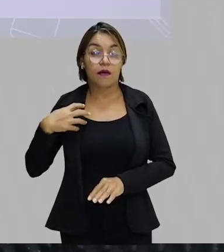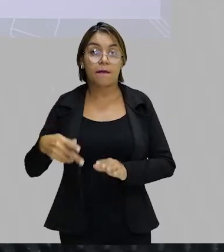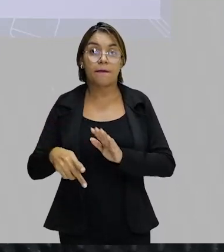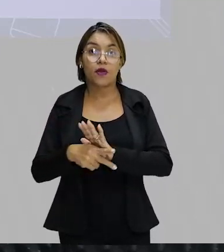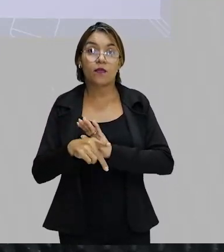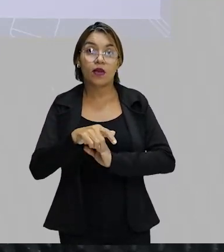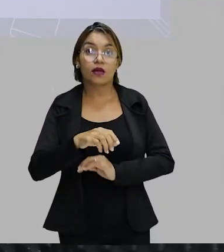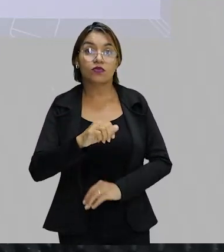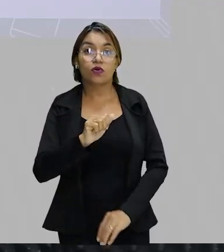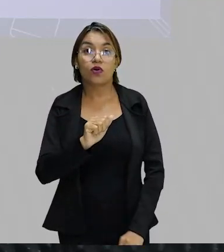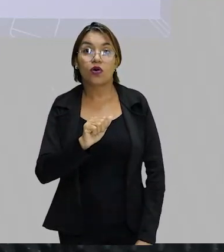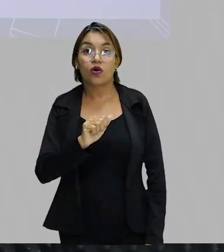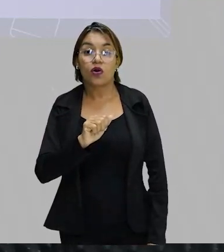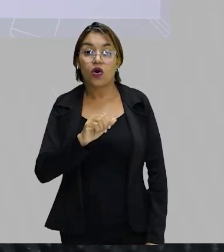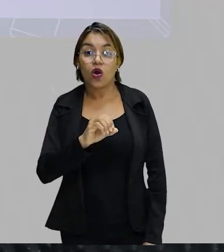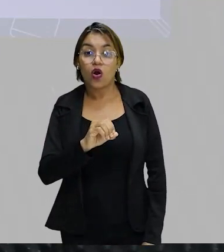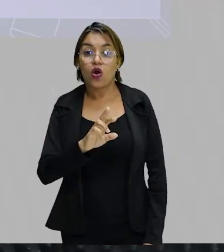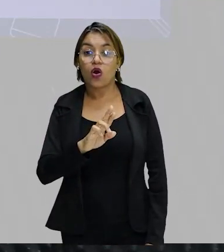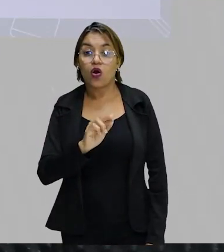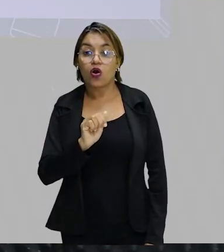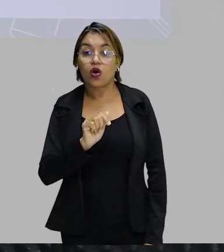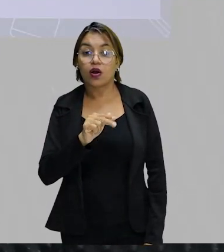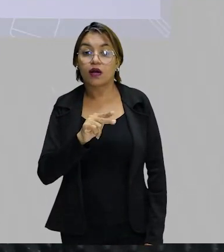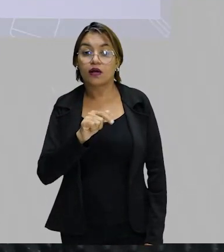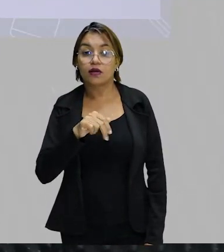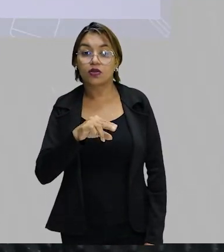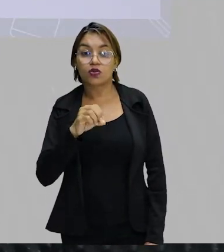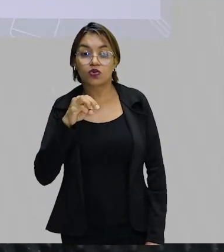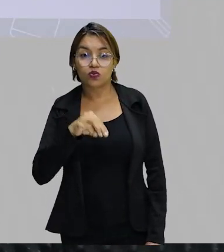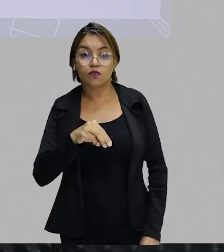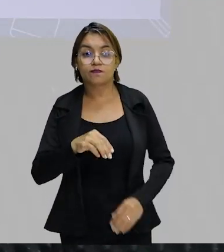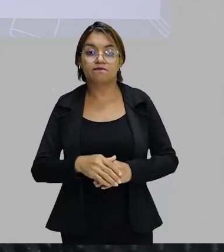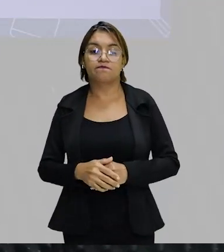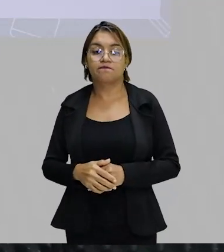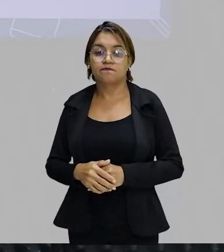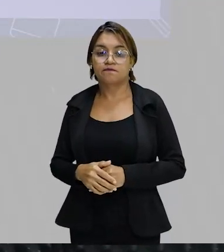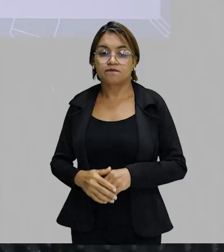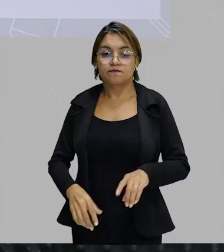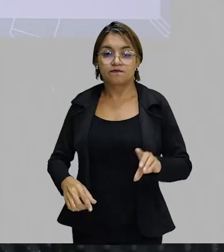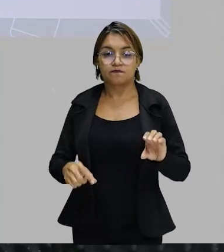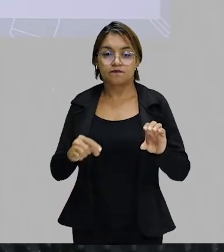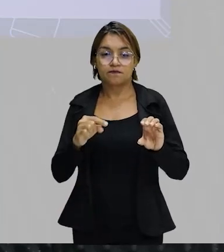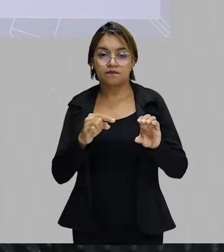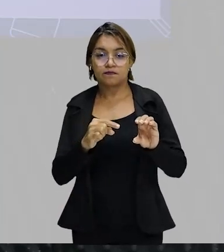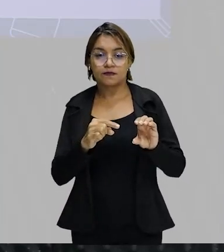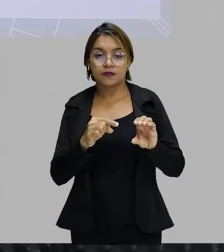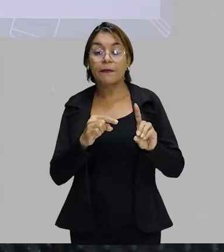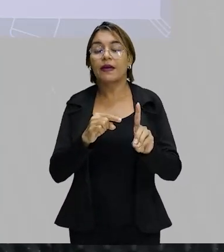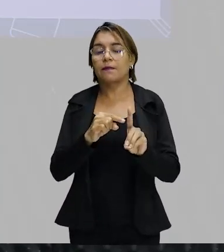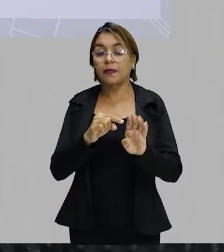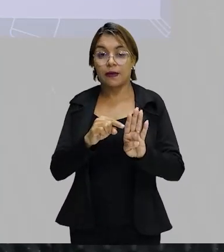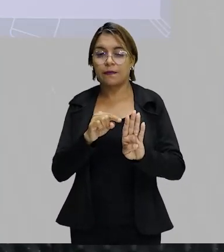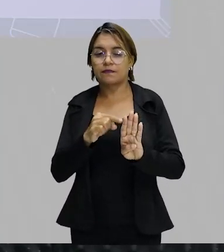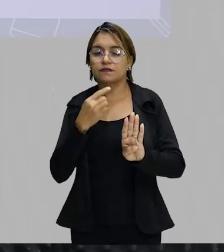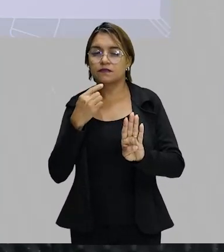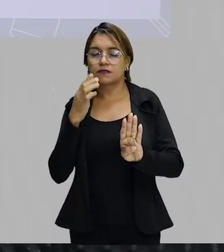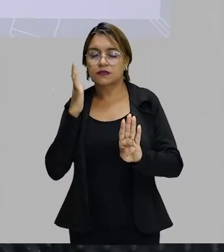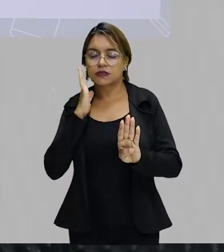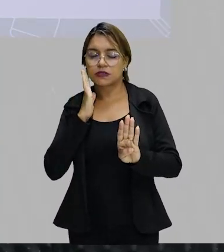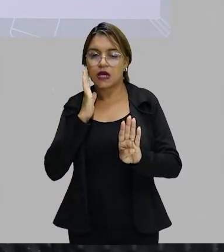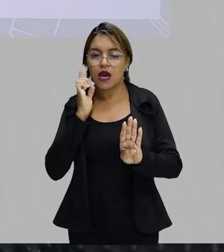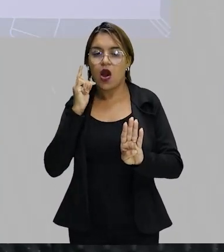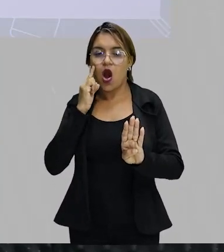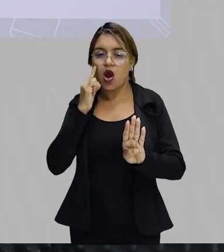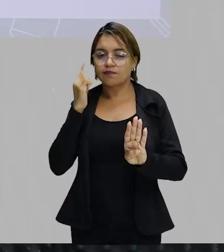na lógica clássica, não na moderna. Estabeleceu somente o estudo do silogismo? Não, o estudo do silogismo ele é mais feito